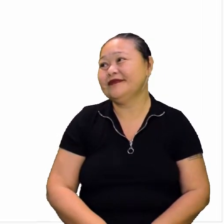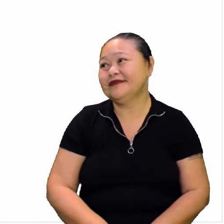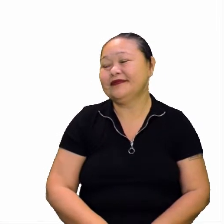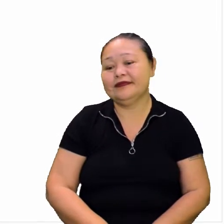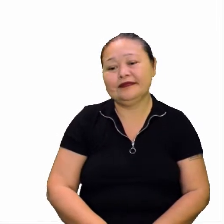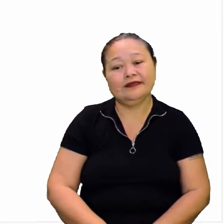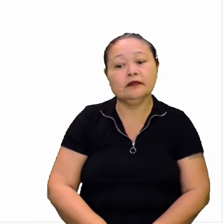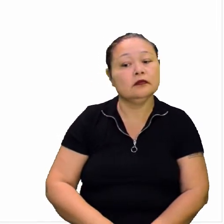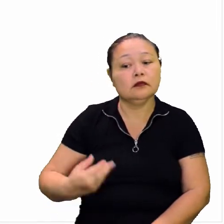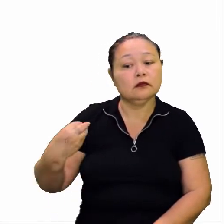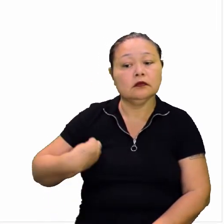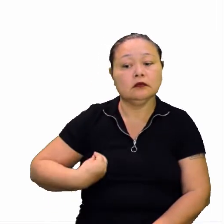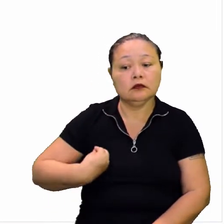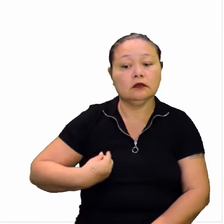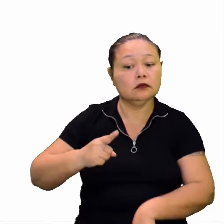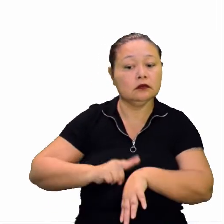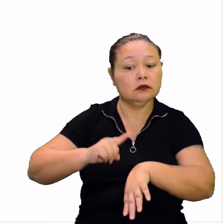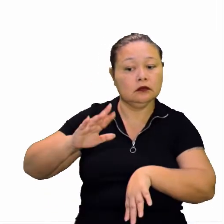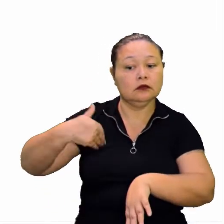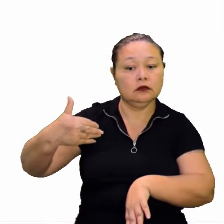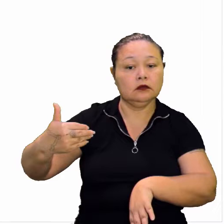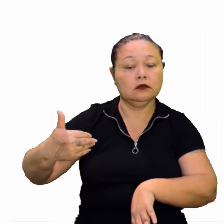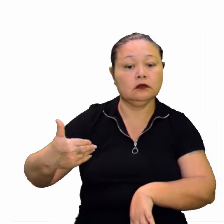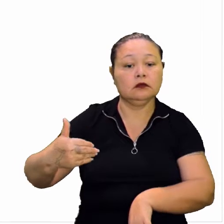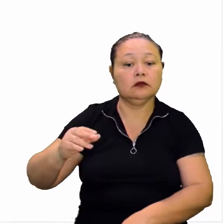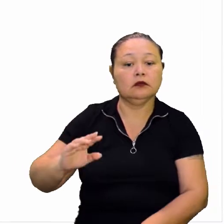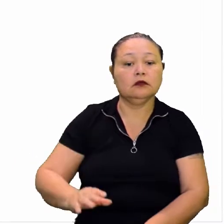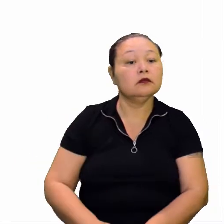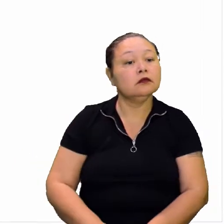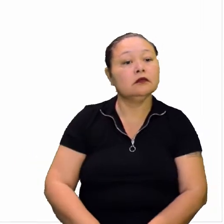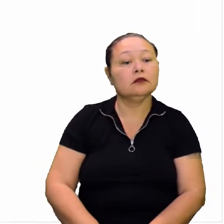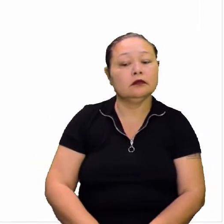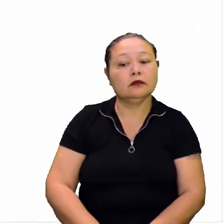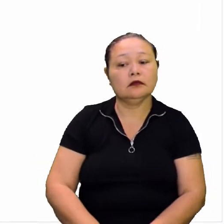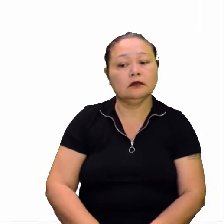Não tinha como viver por muito tempo. Então,